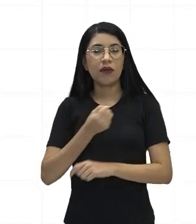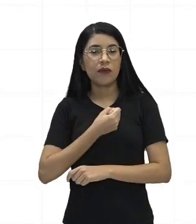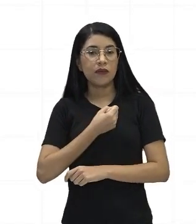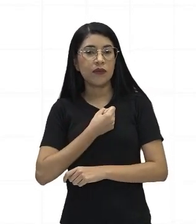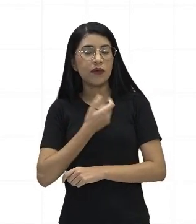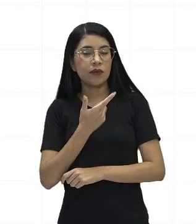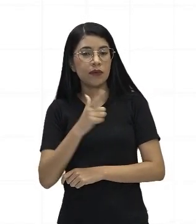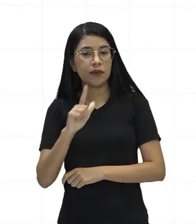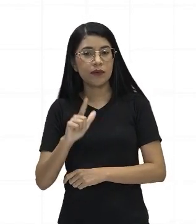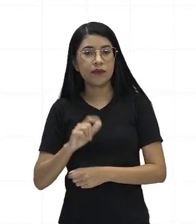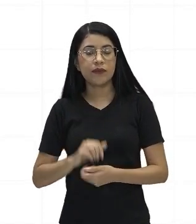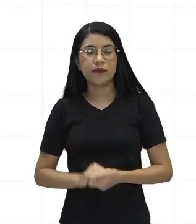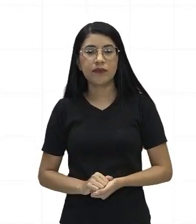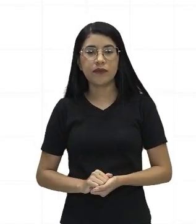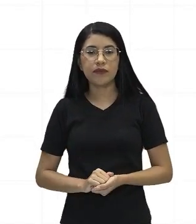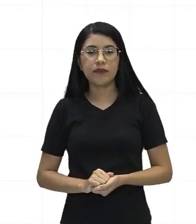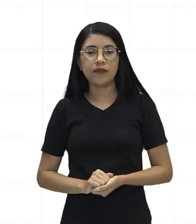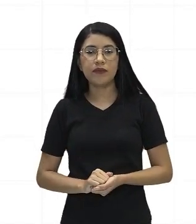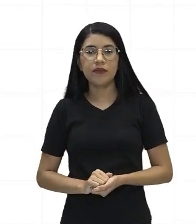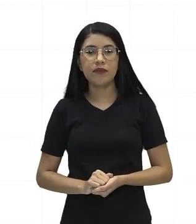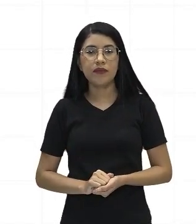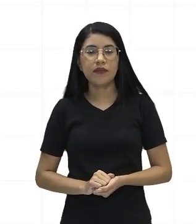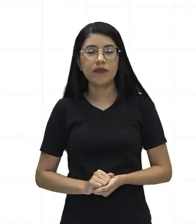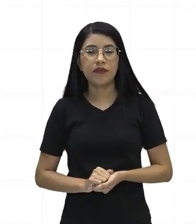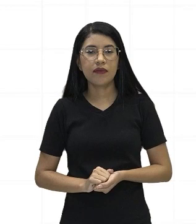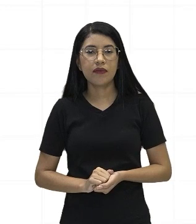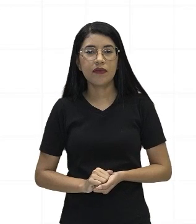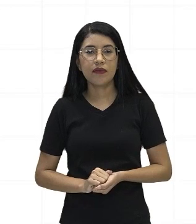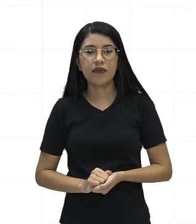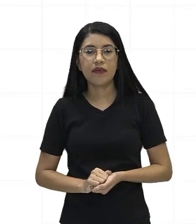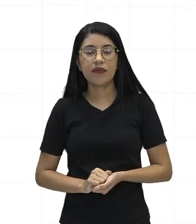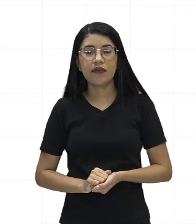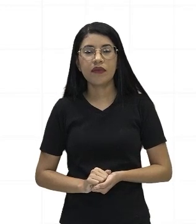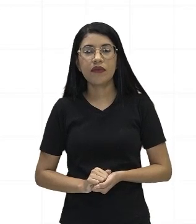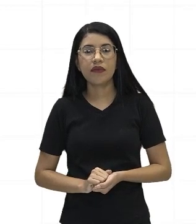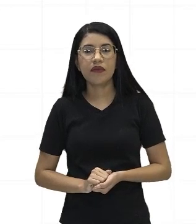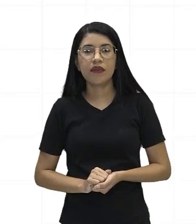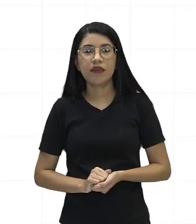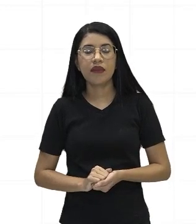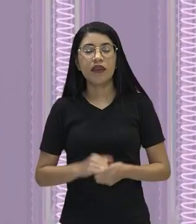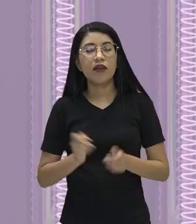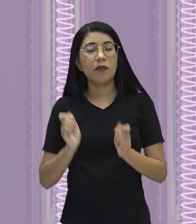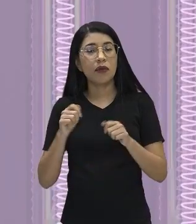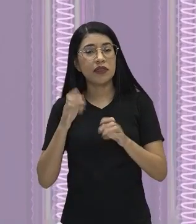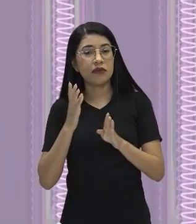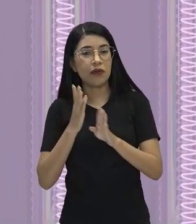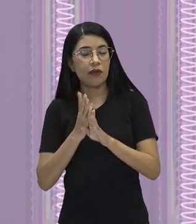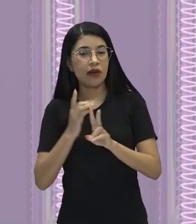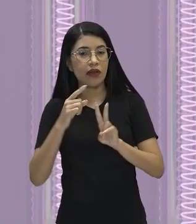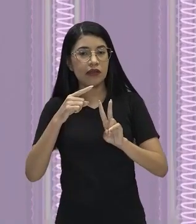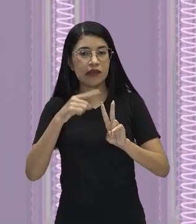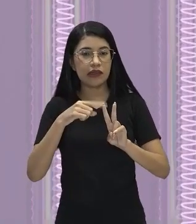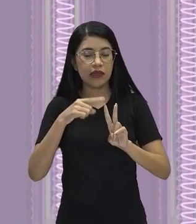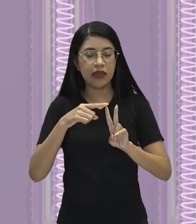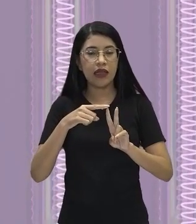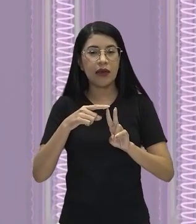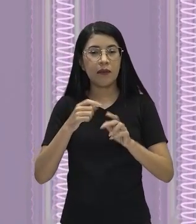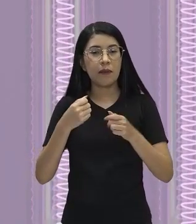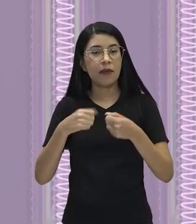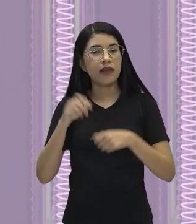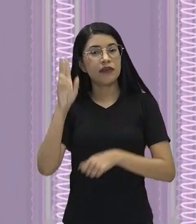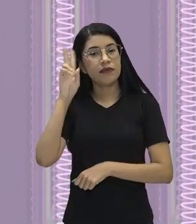número. Portanto, meu povo, para nós termos uma raiz quadrada, basta que você